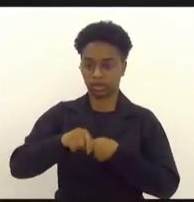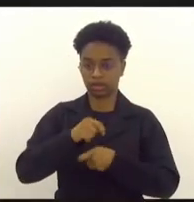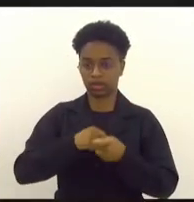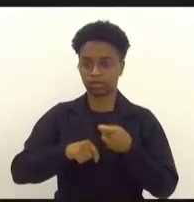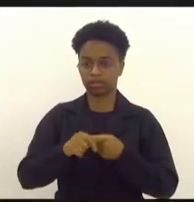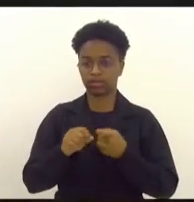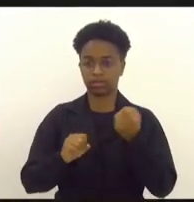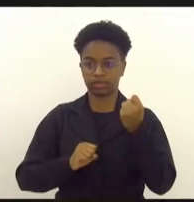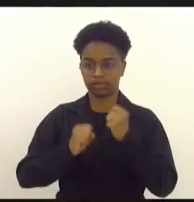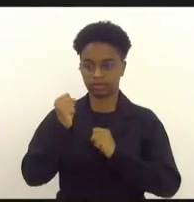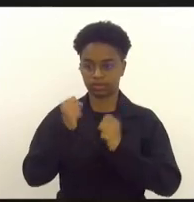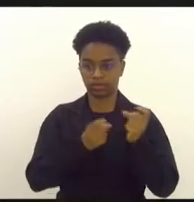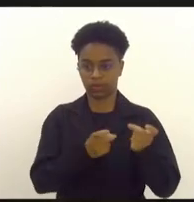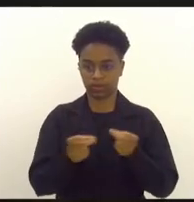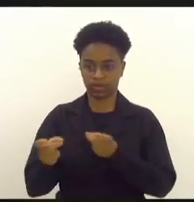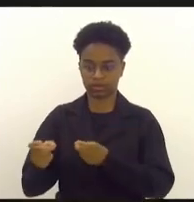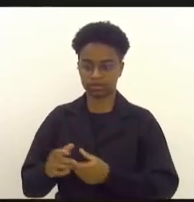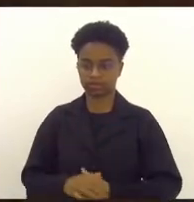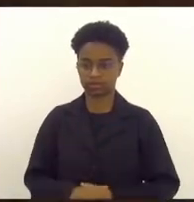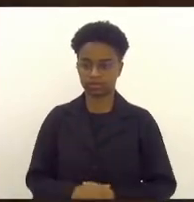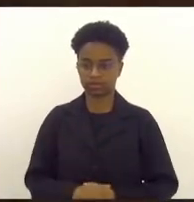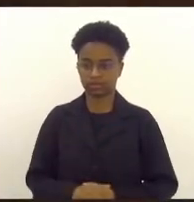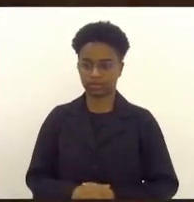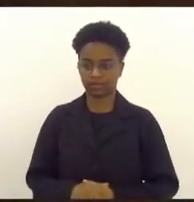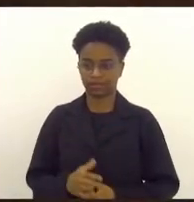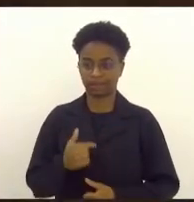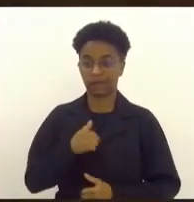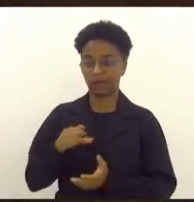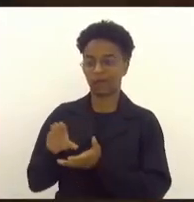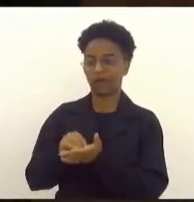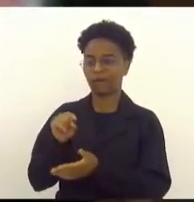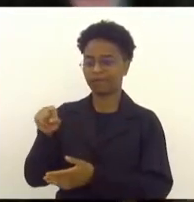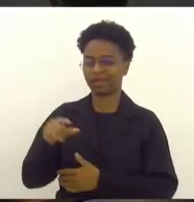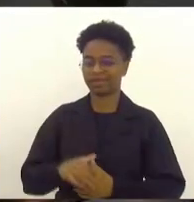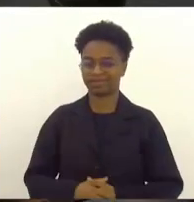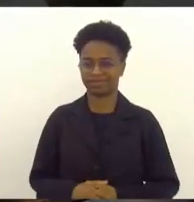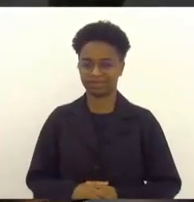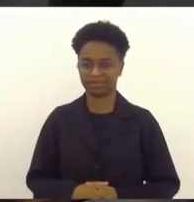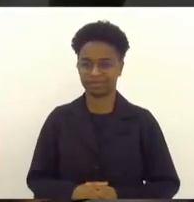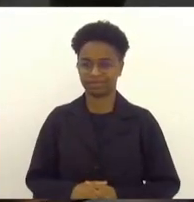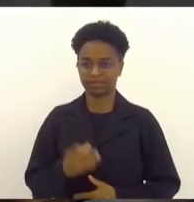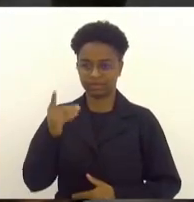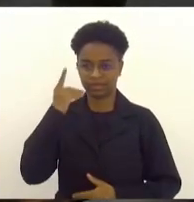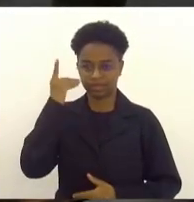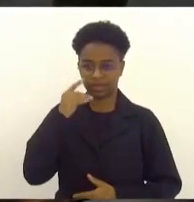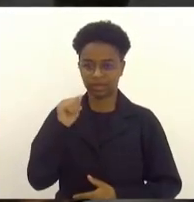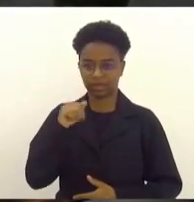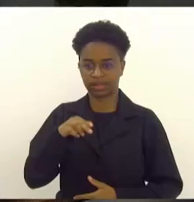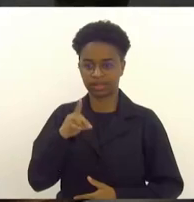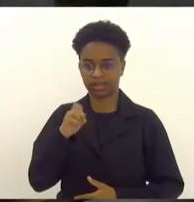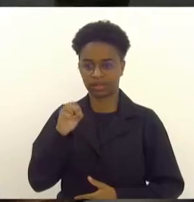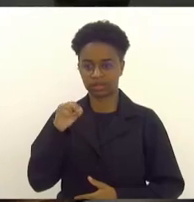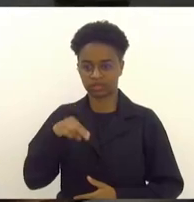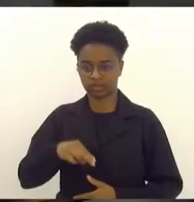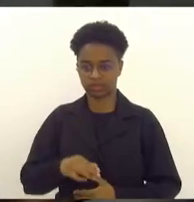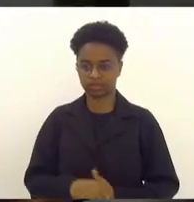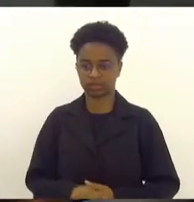Indústria e Comércio tô imitando topete vossa excelência Obrigado Deputado Anderson Moraes